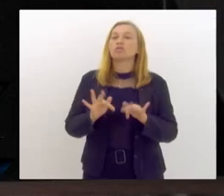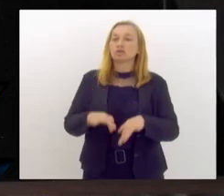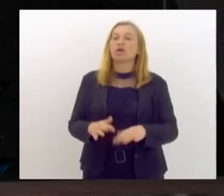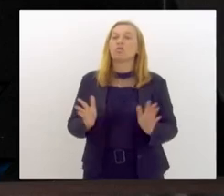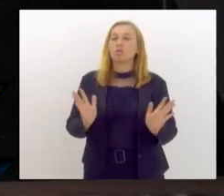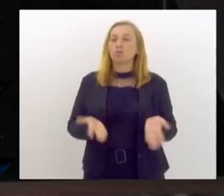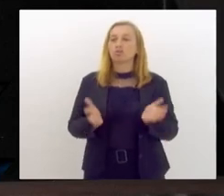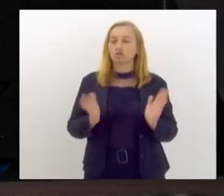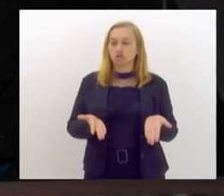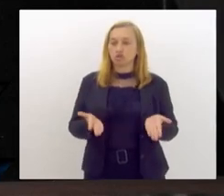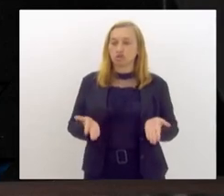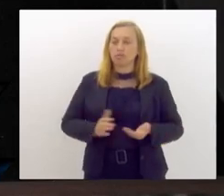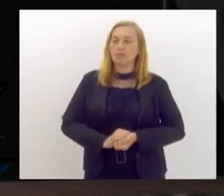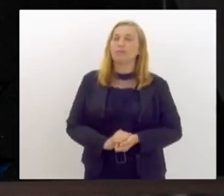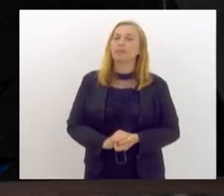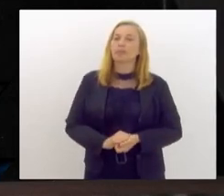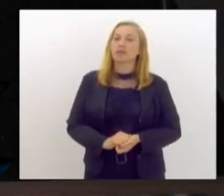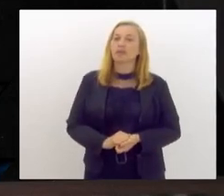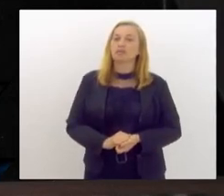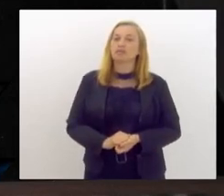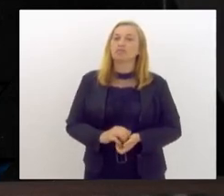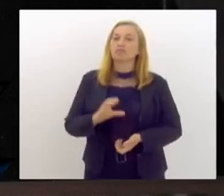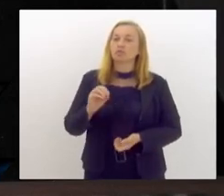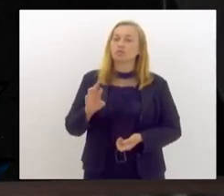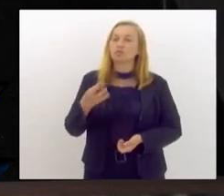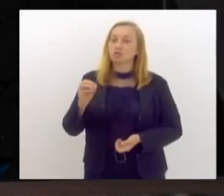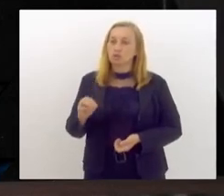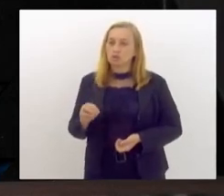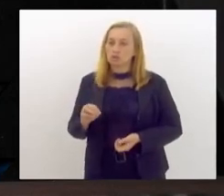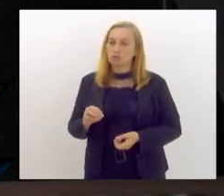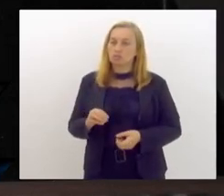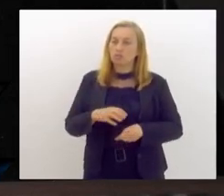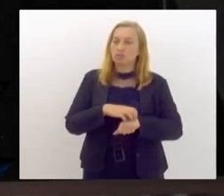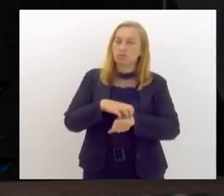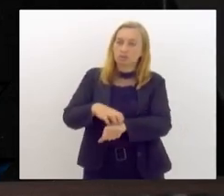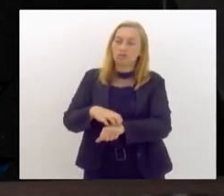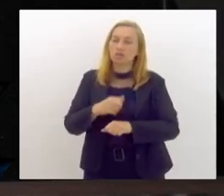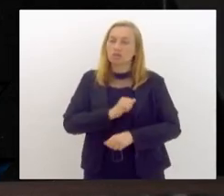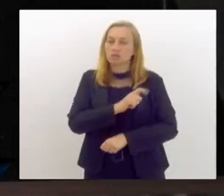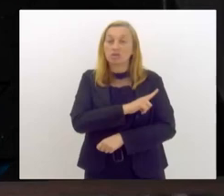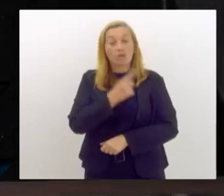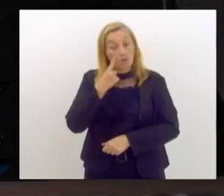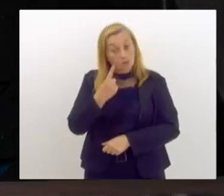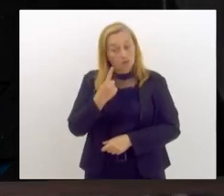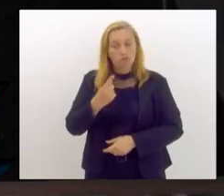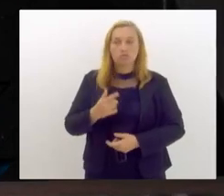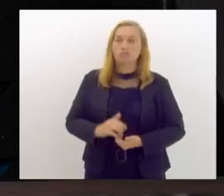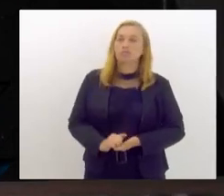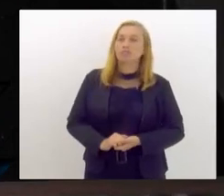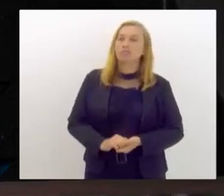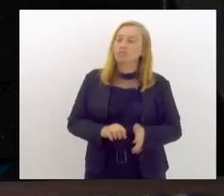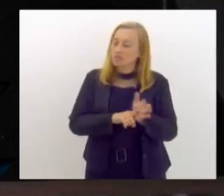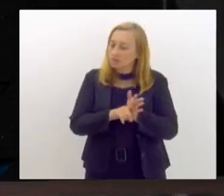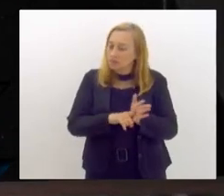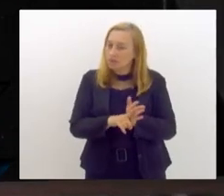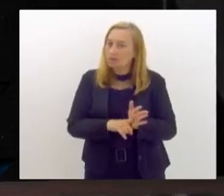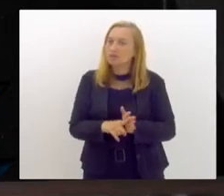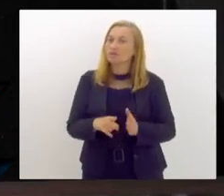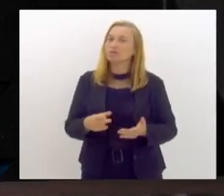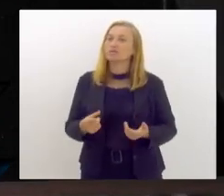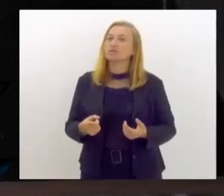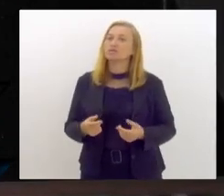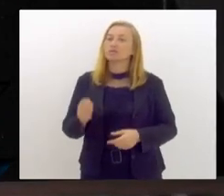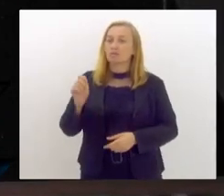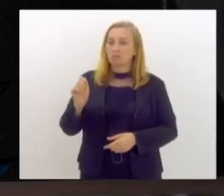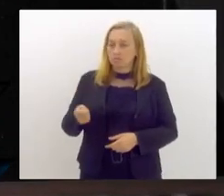E esse ponto final colocou que o Consórcio São Gonçalo de Transportes tem que ser revisto. Né? Houve uma batida de